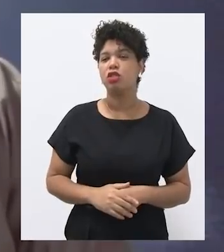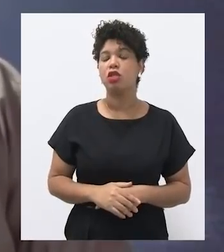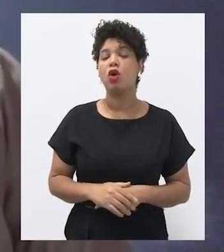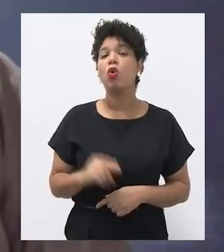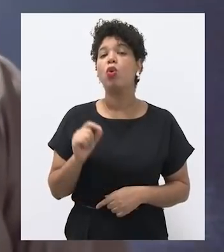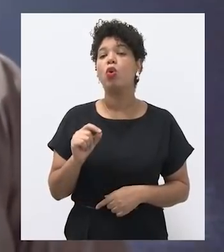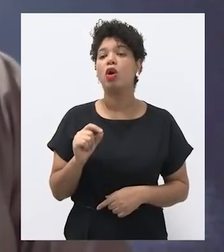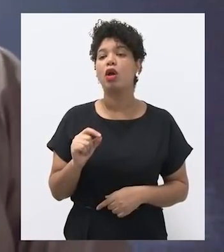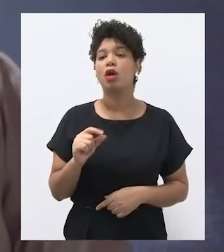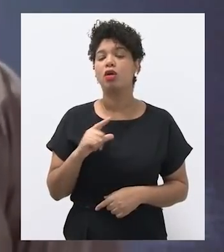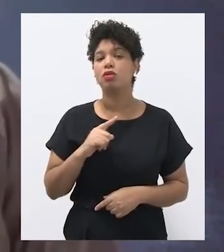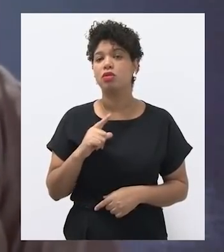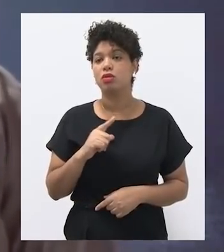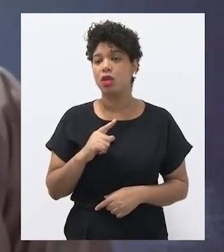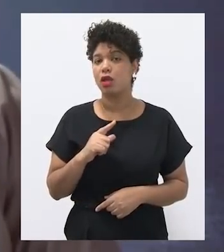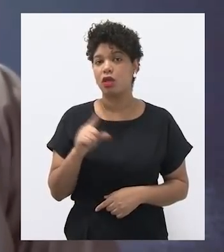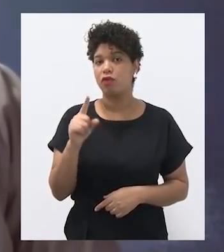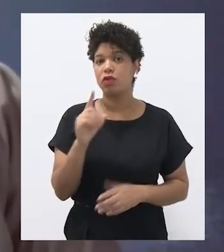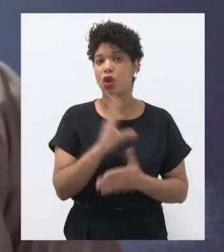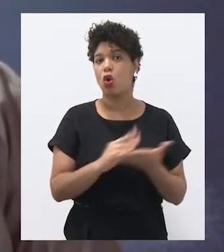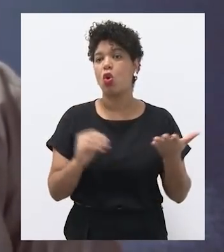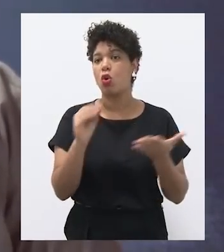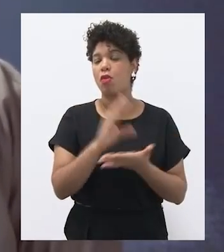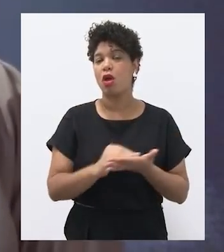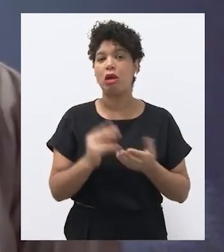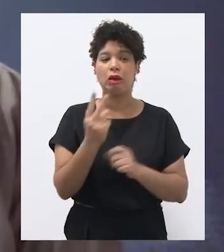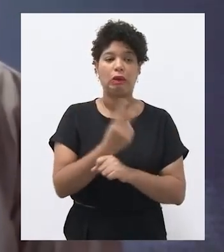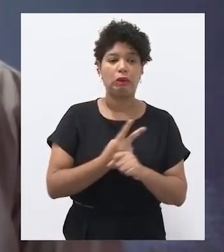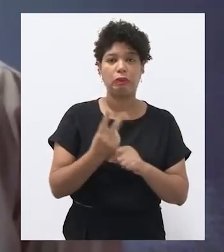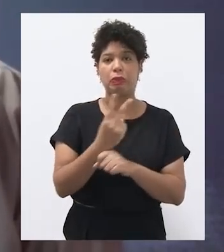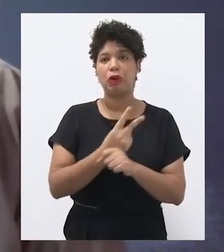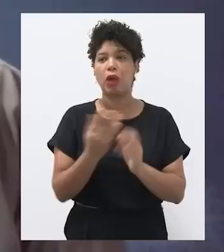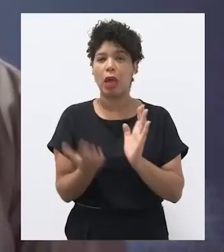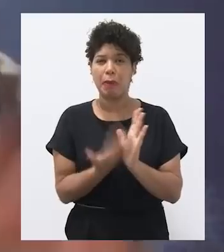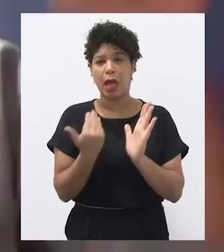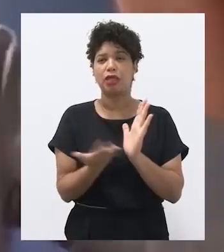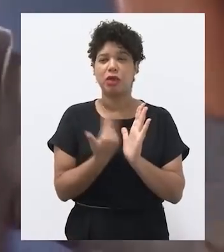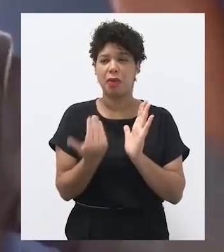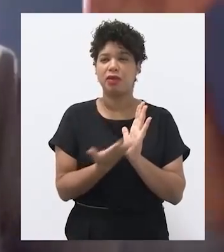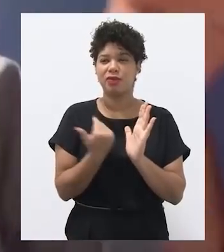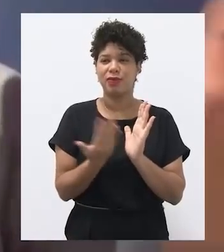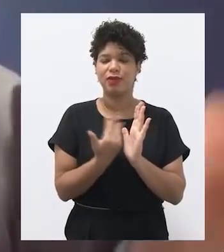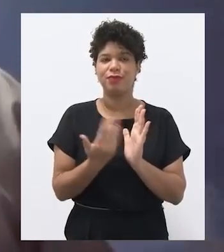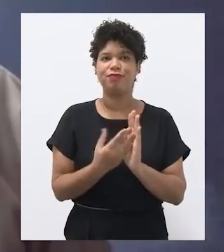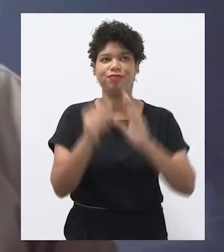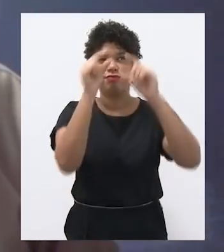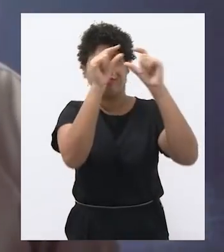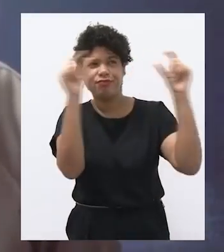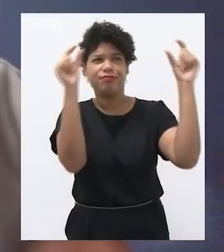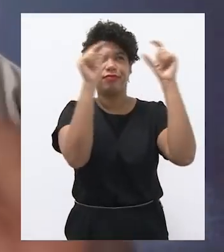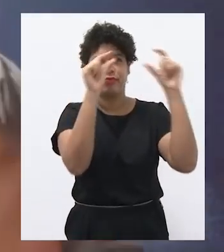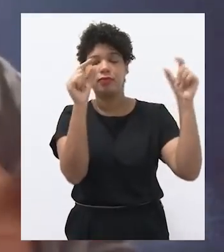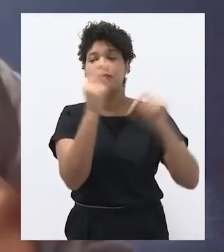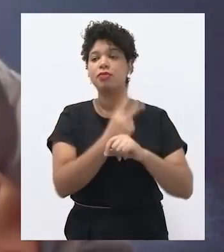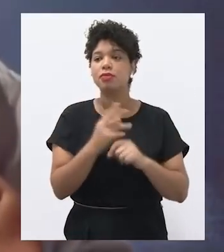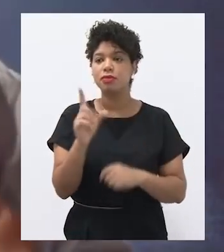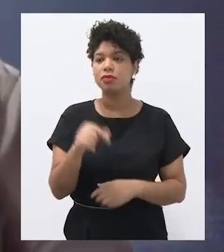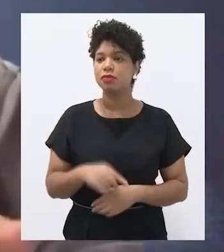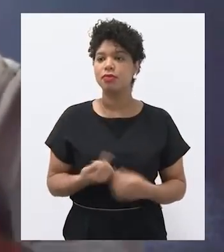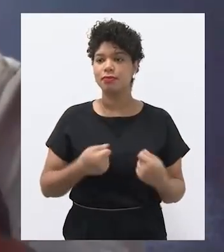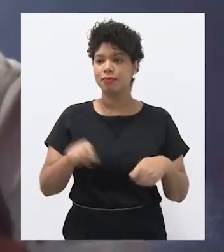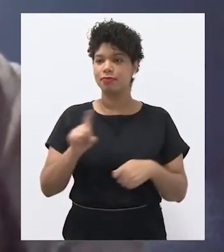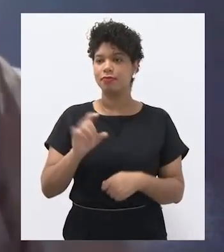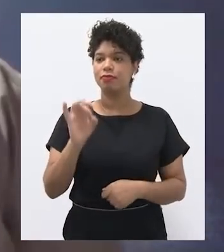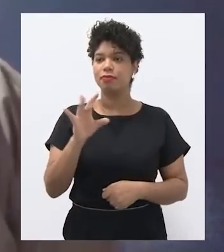mesma coisa, um modelo em que você não precisa mais ficar procurando nas páginas dos livros, olhando lá no índice e tudo mais. Você simplesmente vai lá